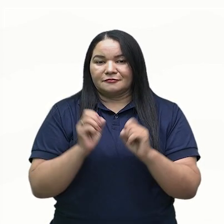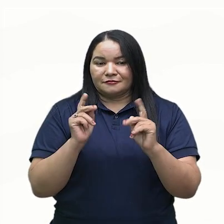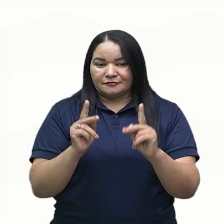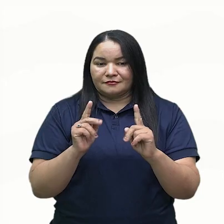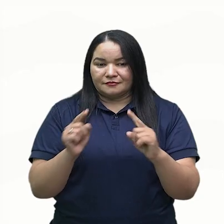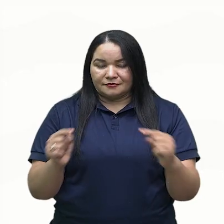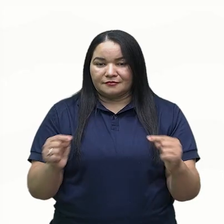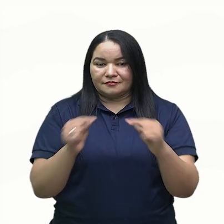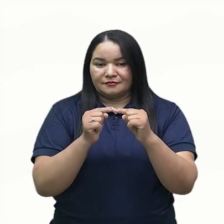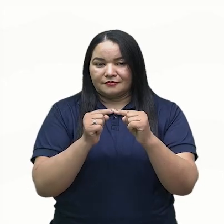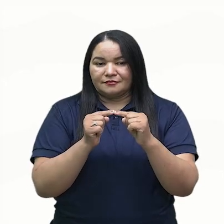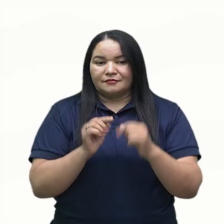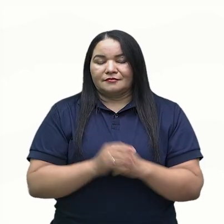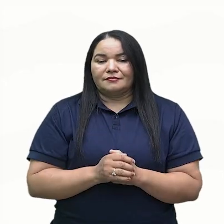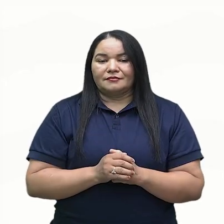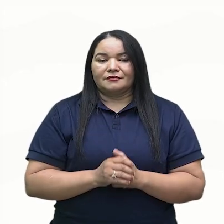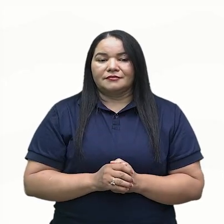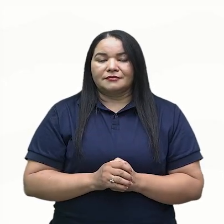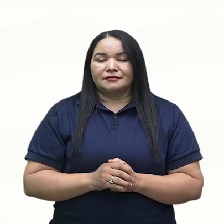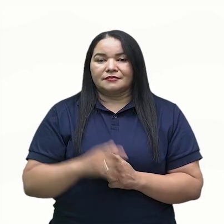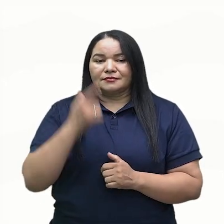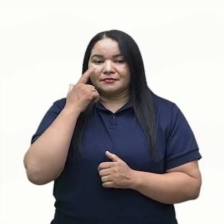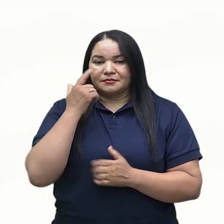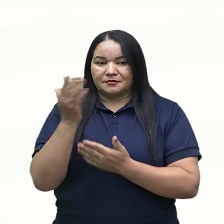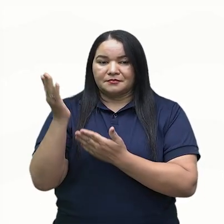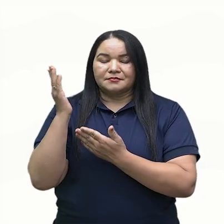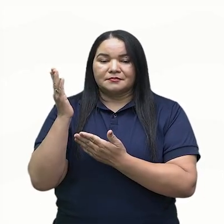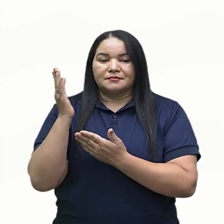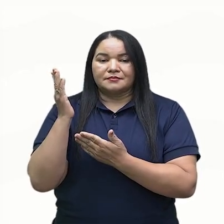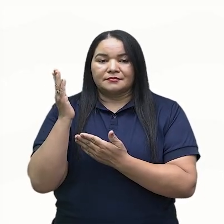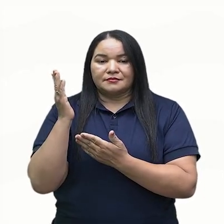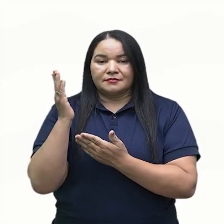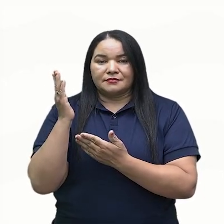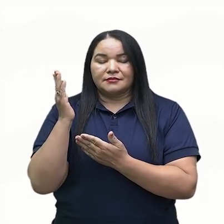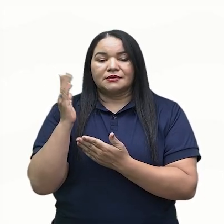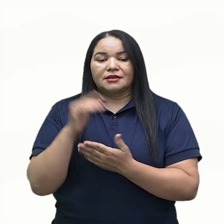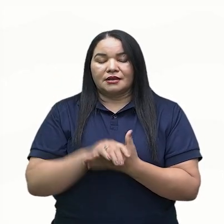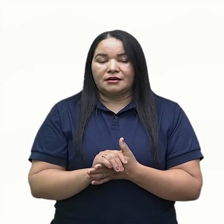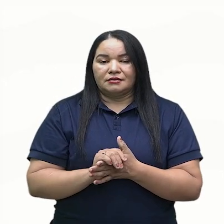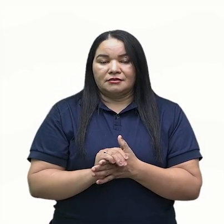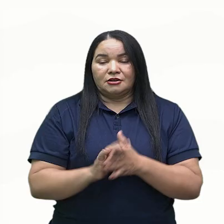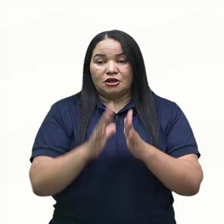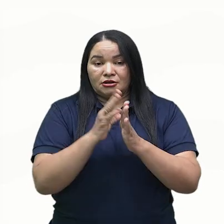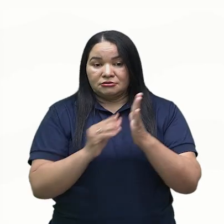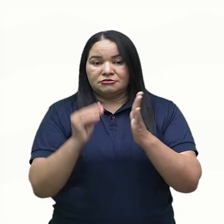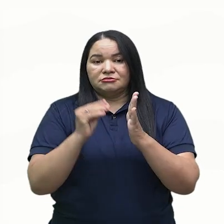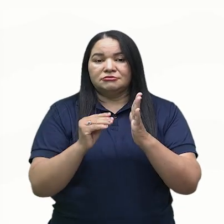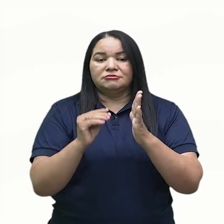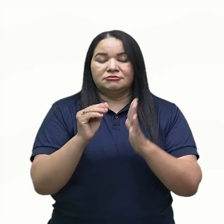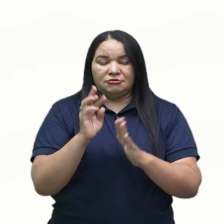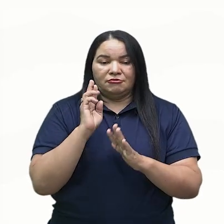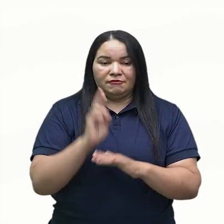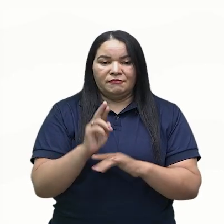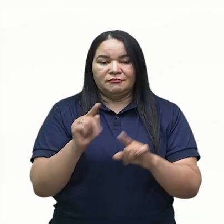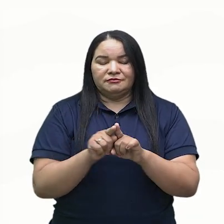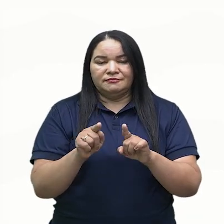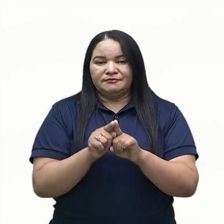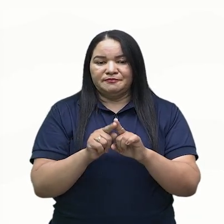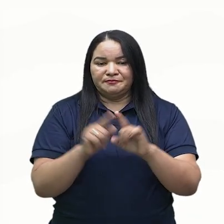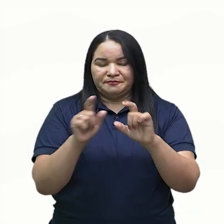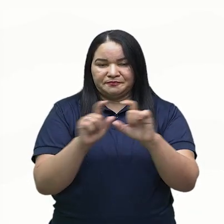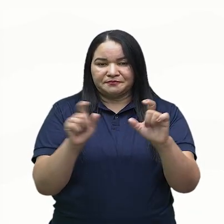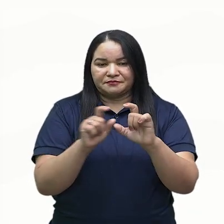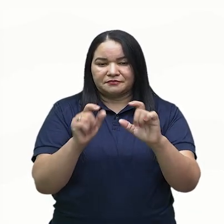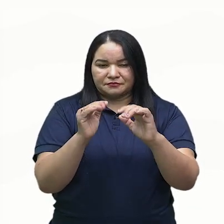Então, aqui, ó, essa fórmula que eu estou destacando em vermelho, ela é resultado dessa fórmula aí de baixo.